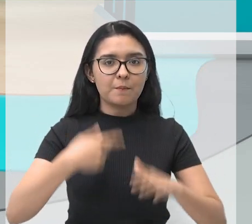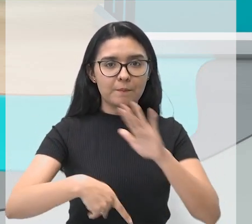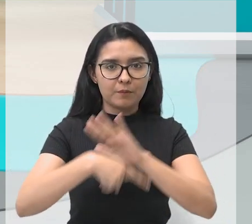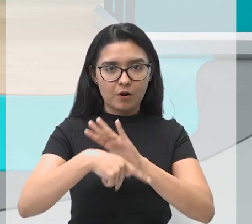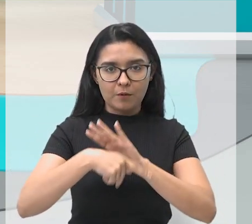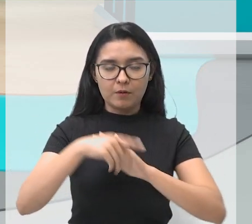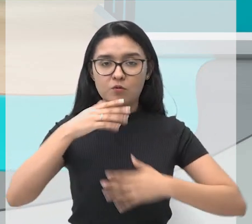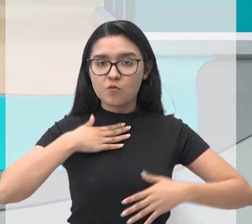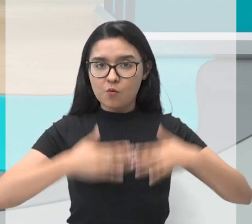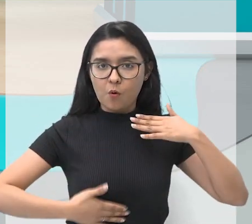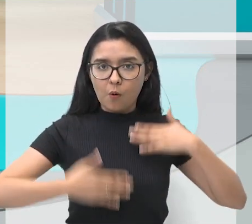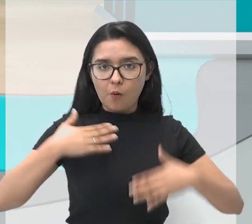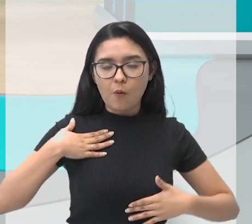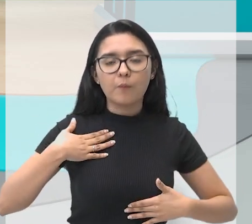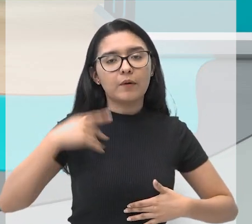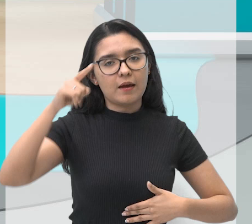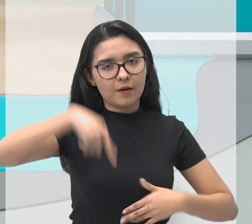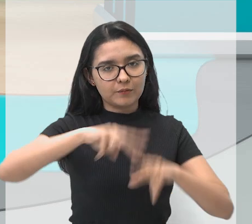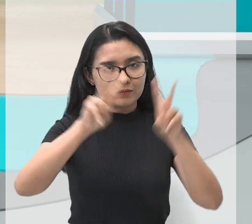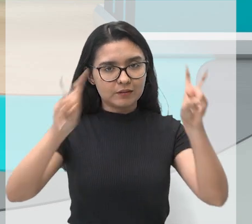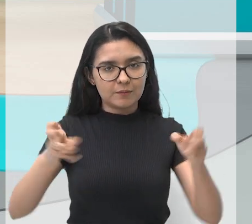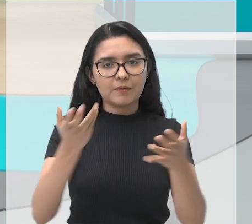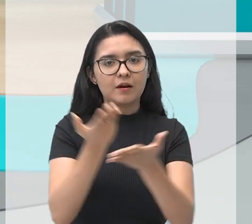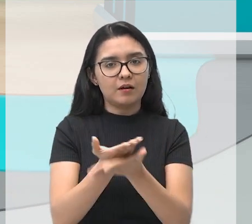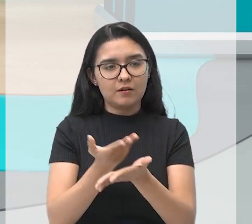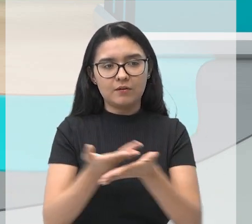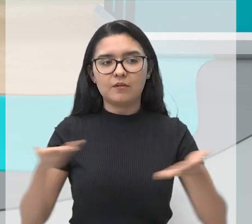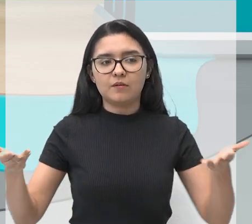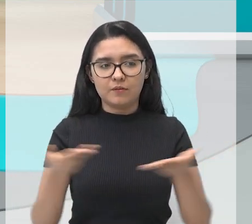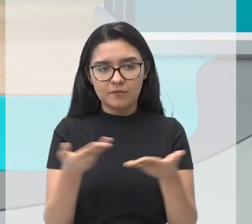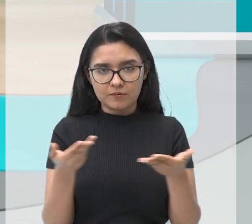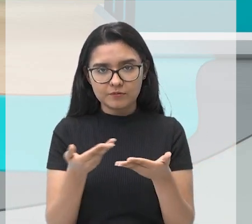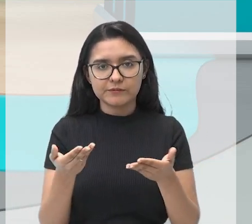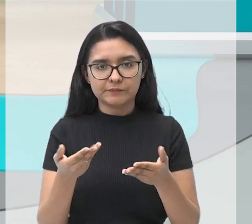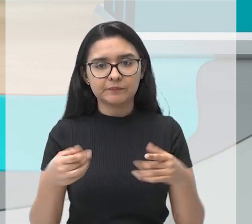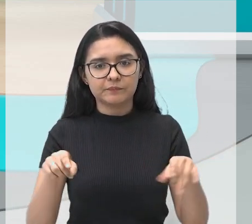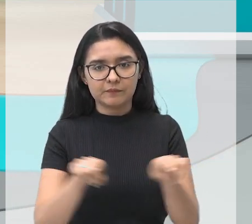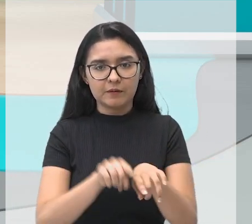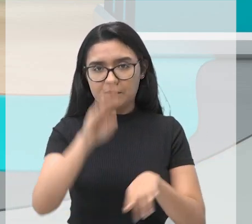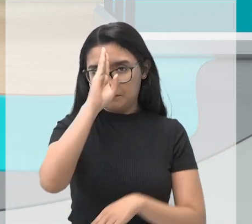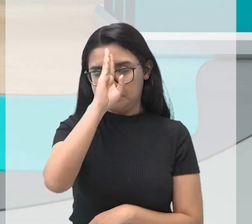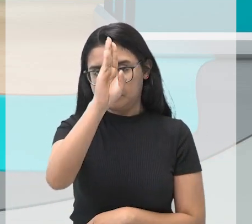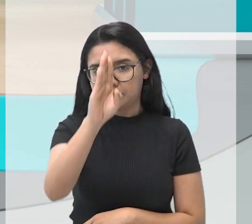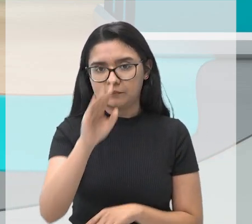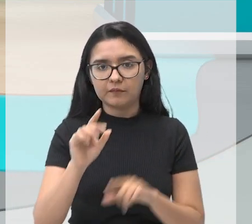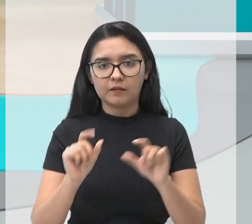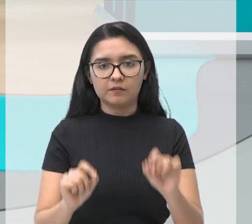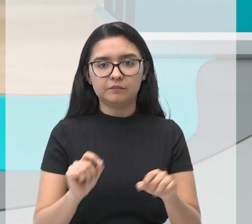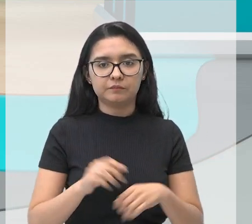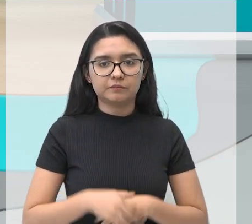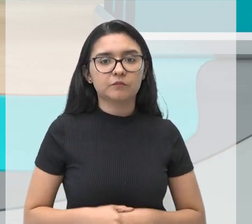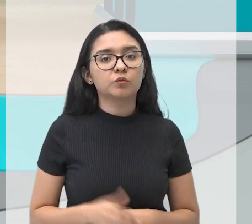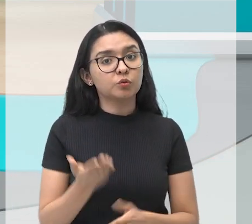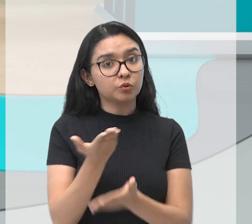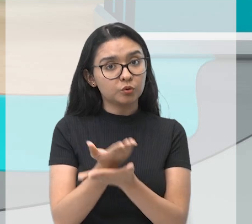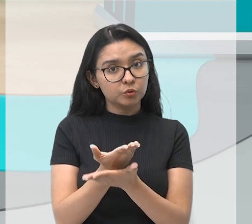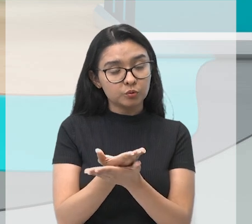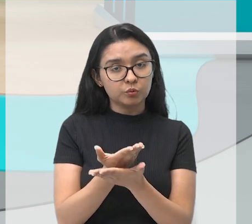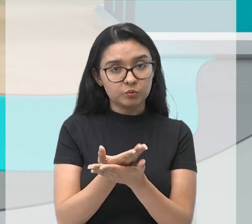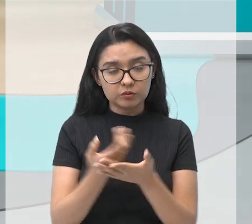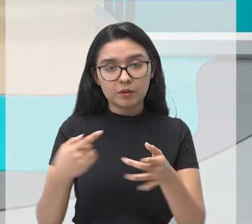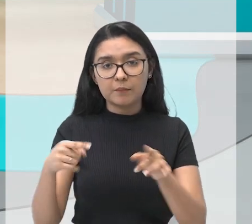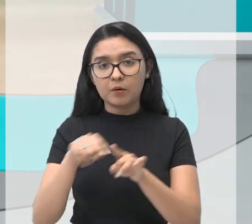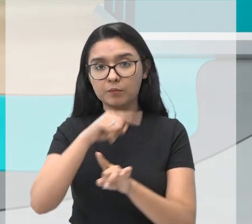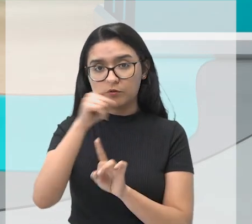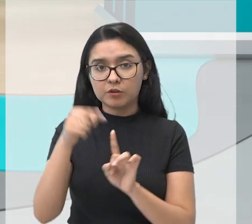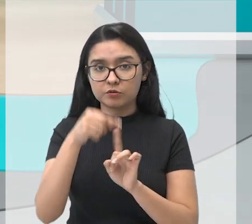capacidades físicas. Esse é o tema da nossa aula, esse é o tema do nosso estudo de hoje, o nosso